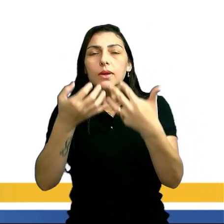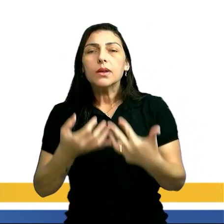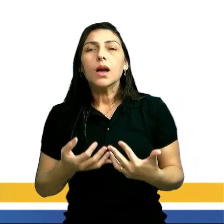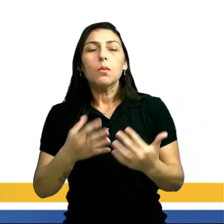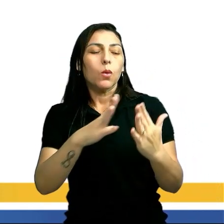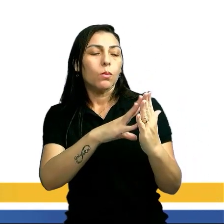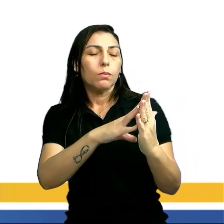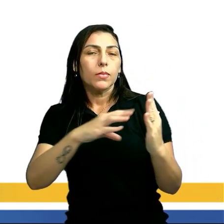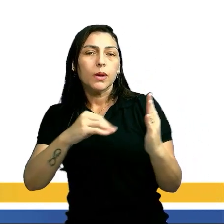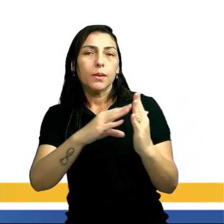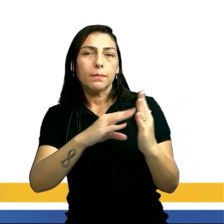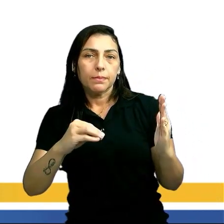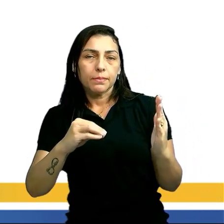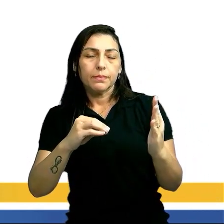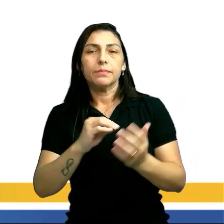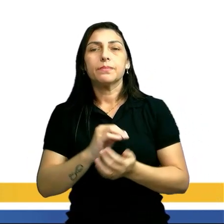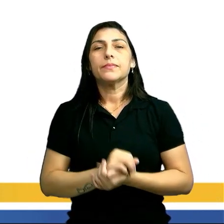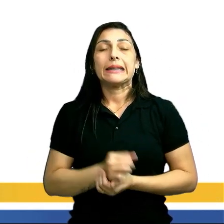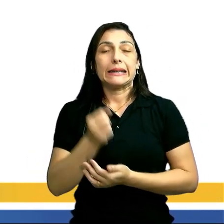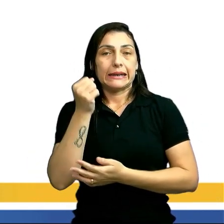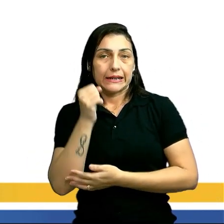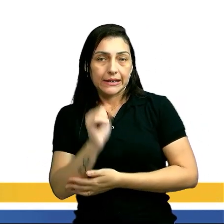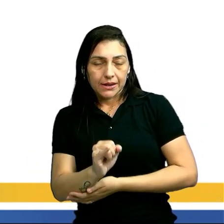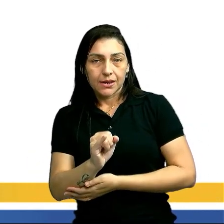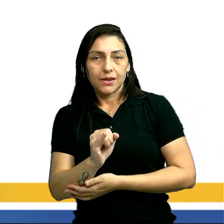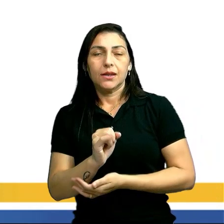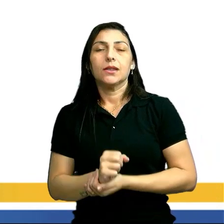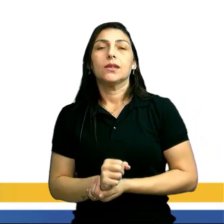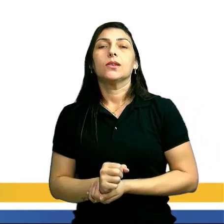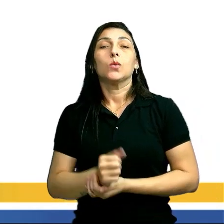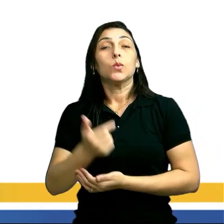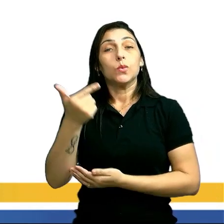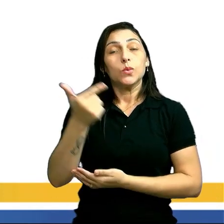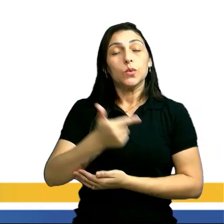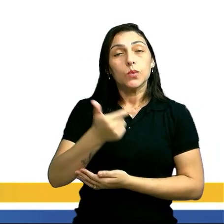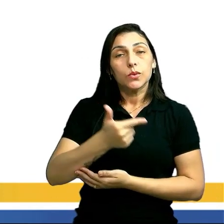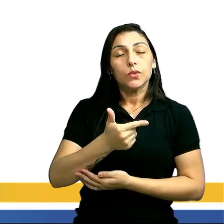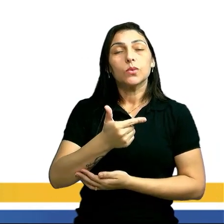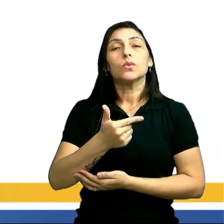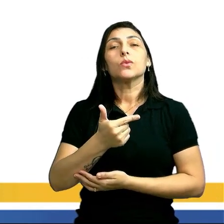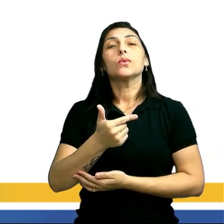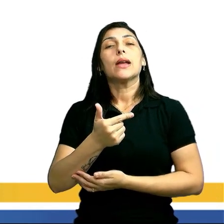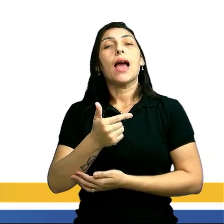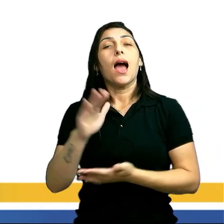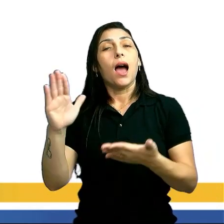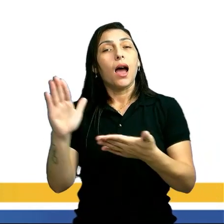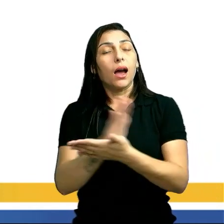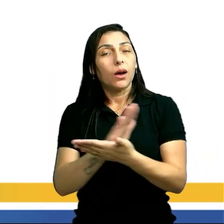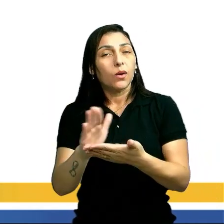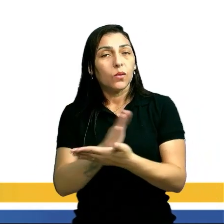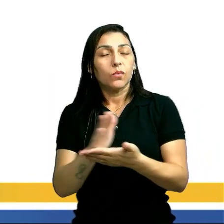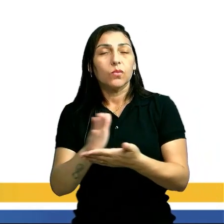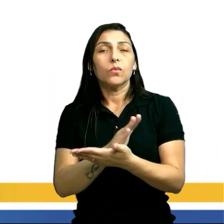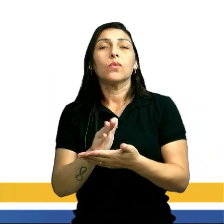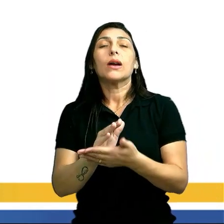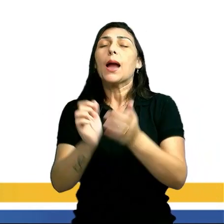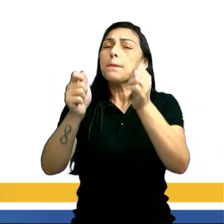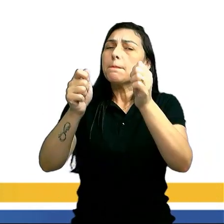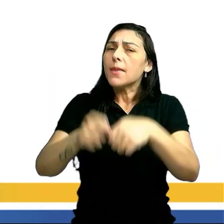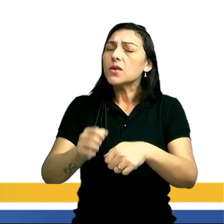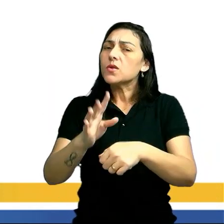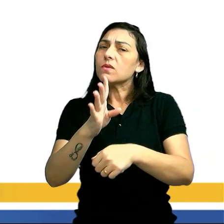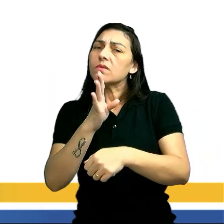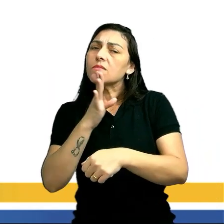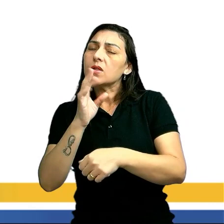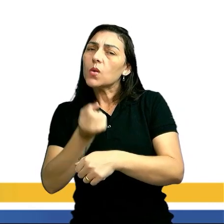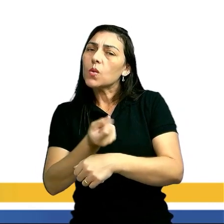como imitador, se está no segundo grau e se alguma vez foste capaz de